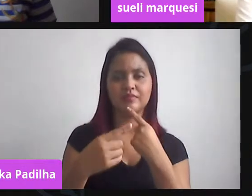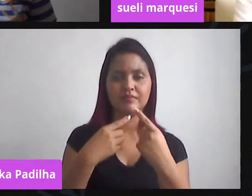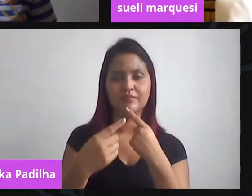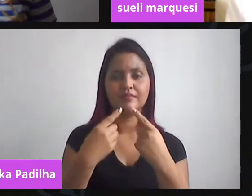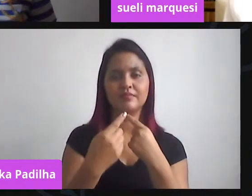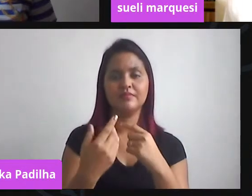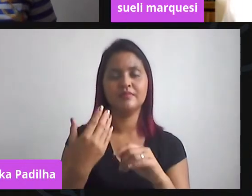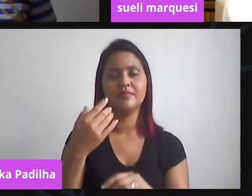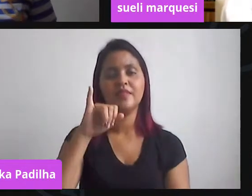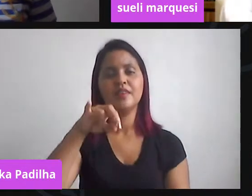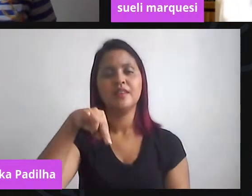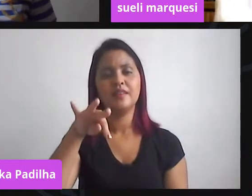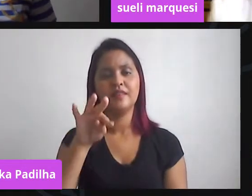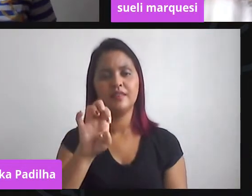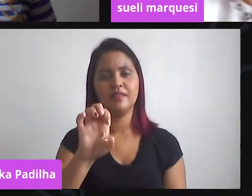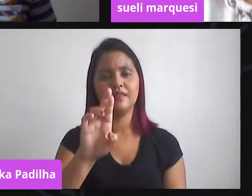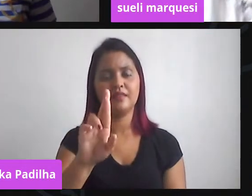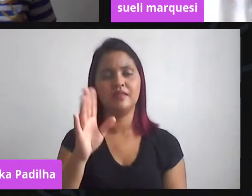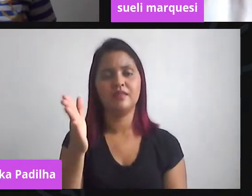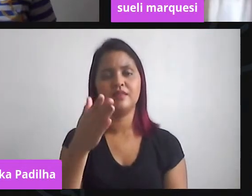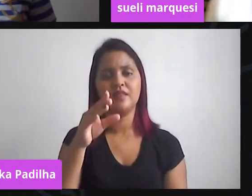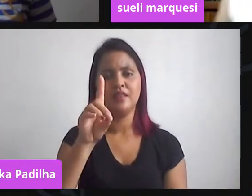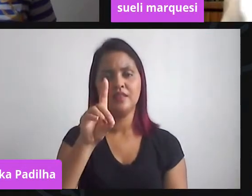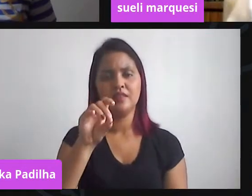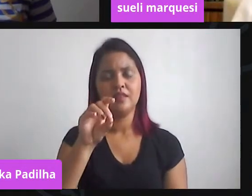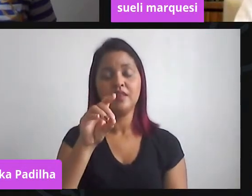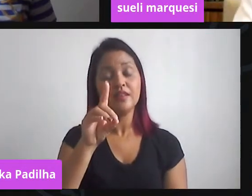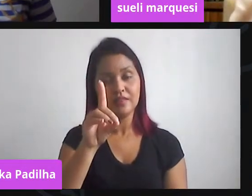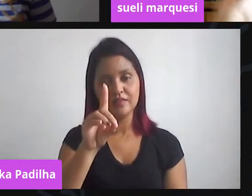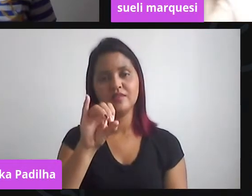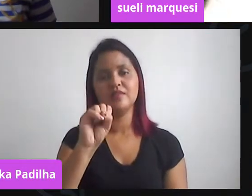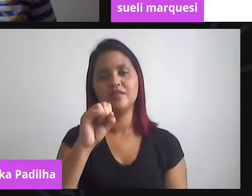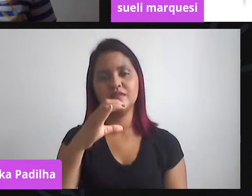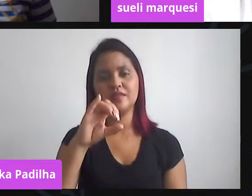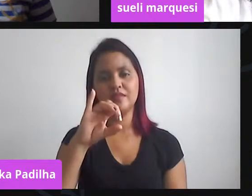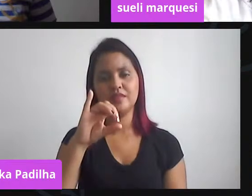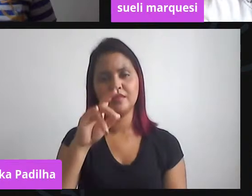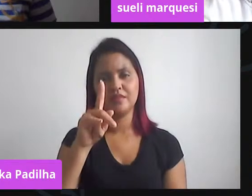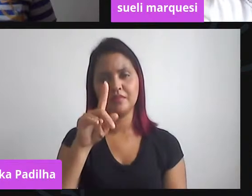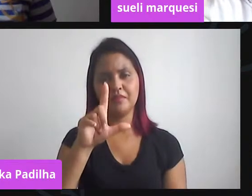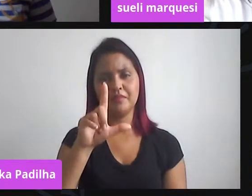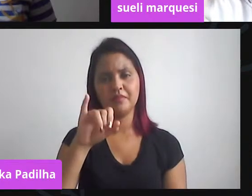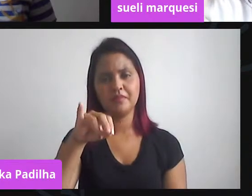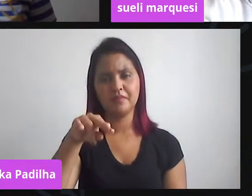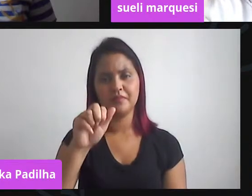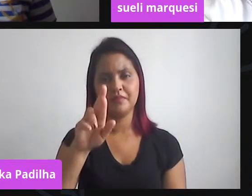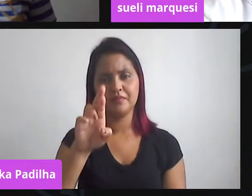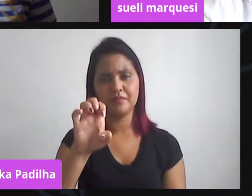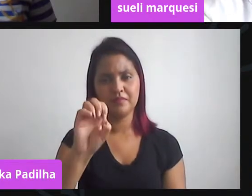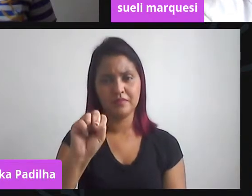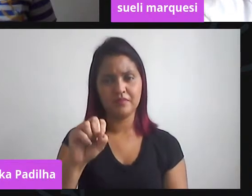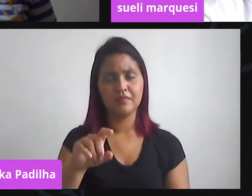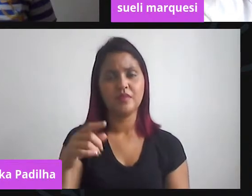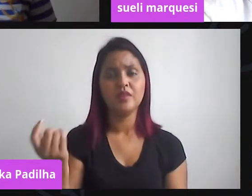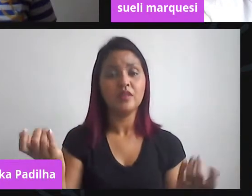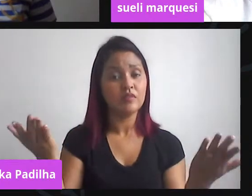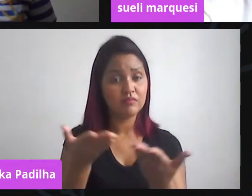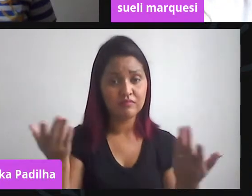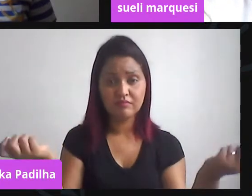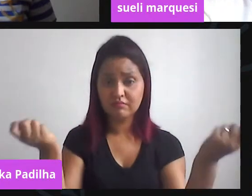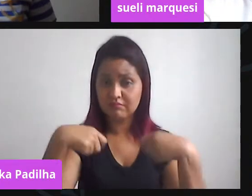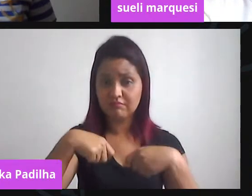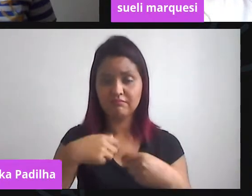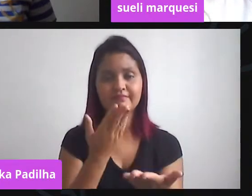Então, é interessante a gente ver como que, de fato, nós temos hoje essa possibilidade de um estudo